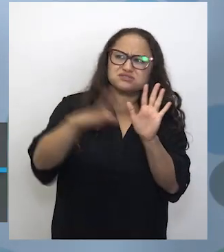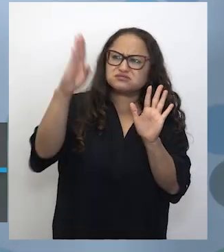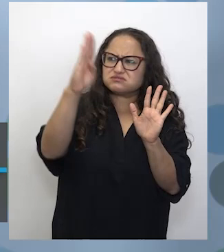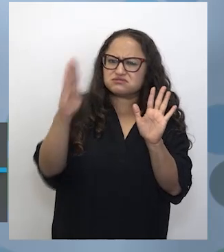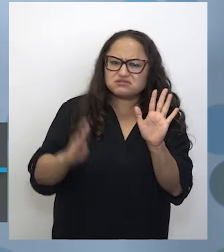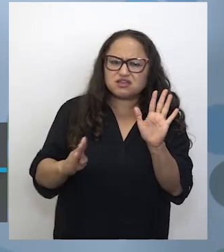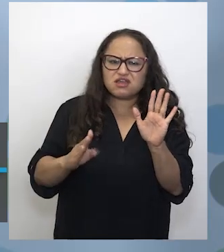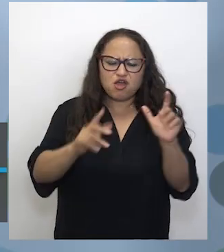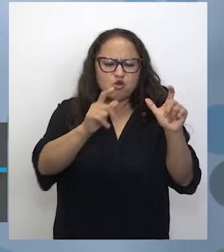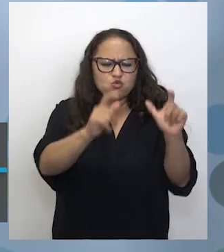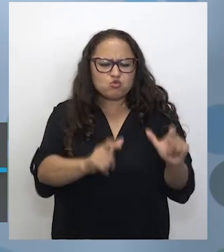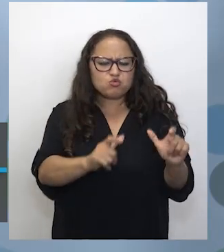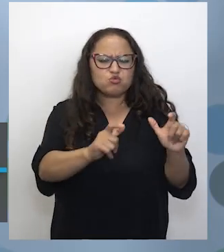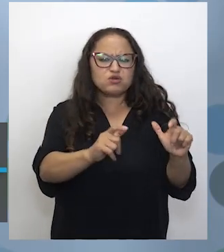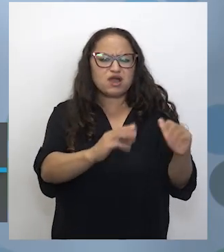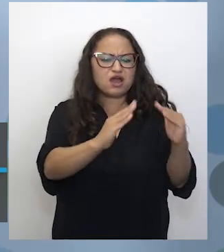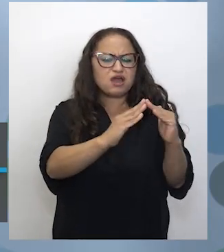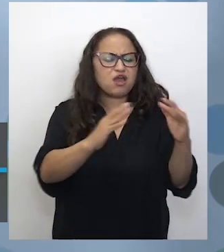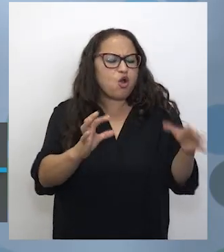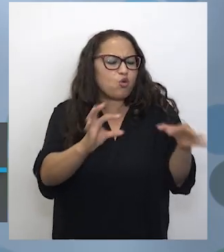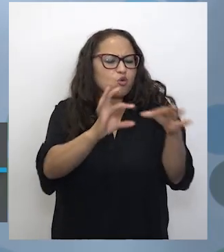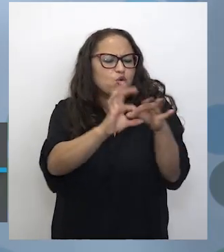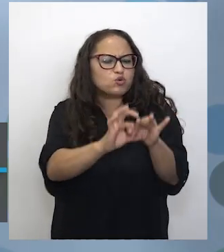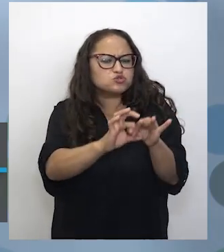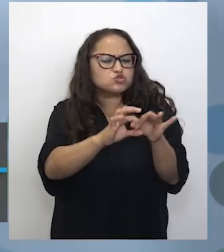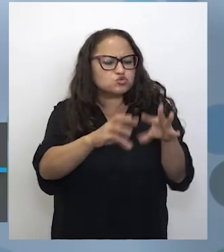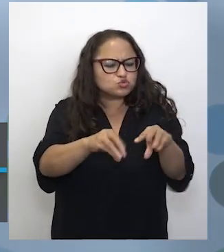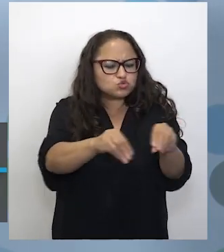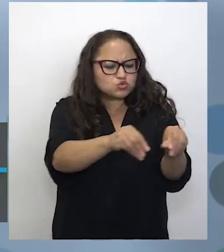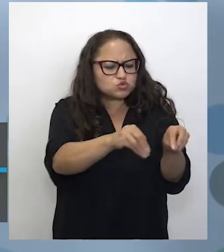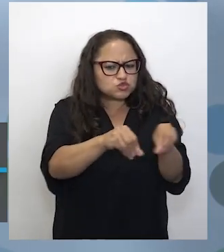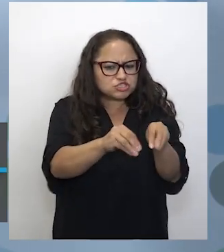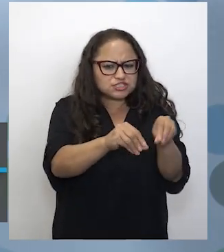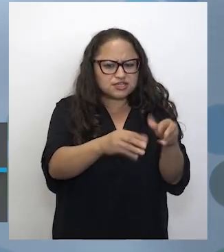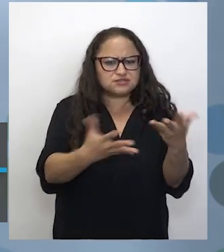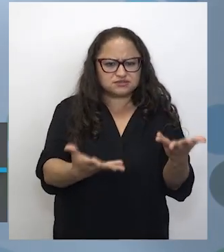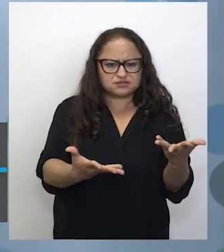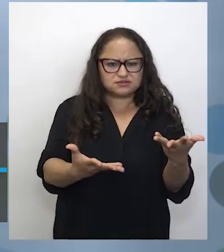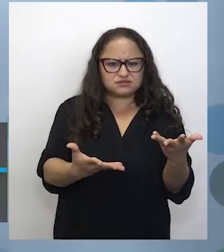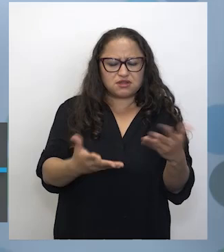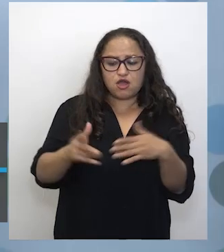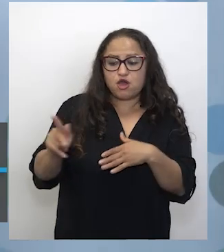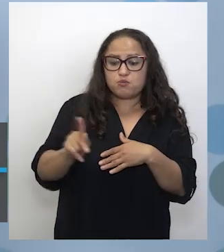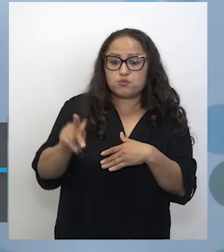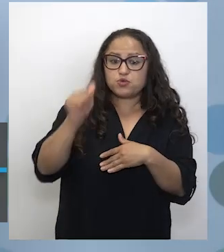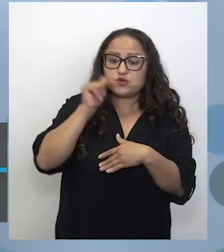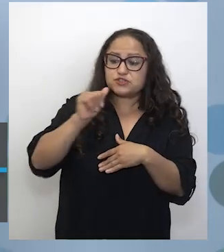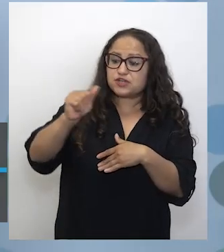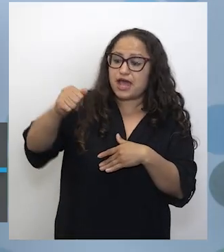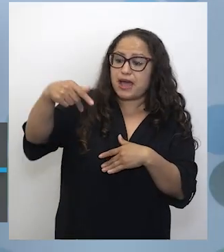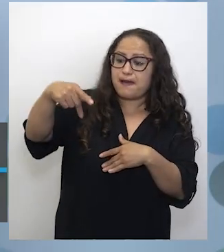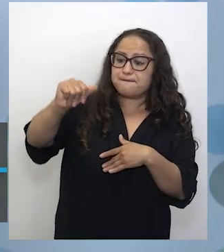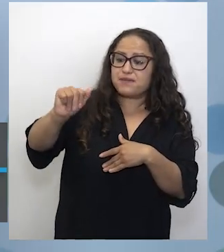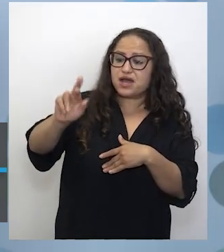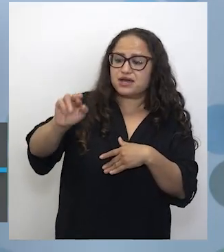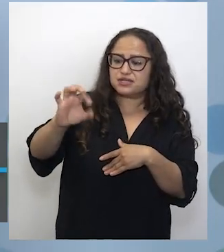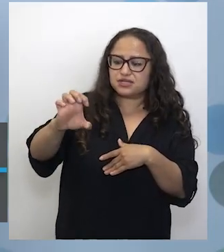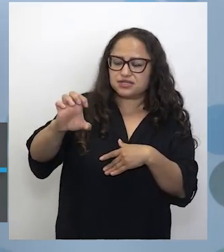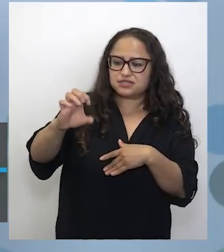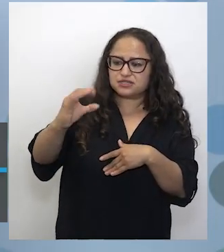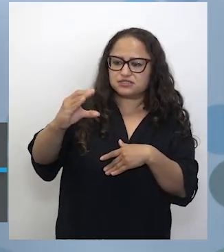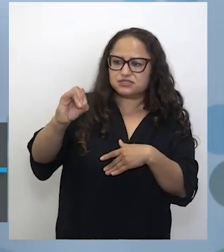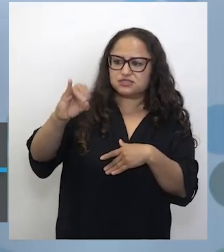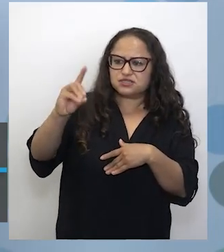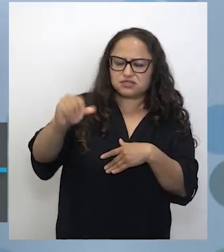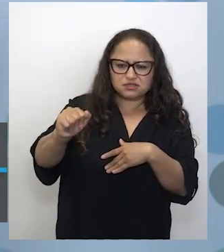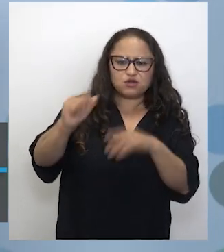né? Aí é um conjunto de terras, né? A professora Aparecida disse